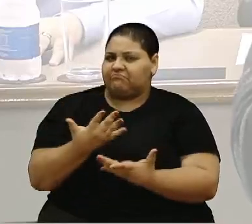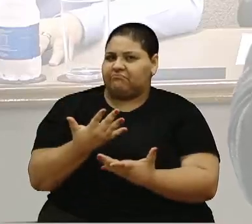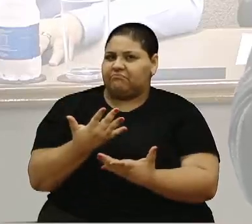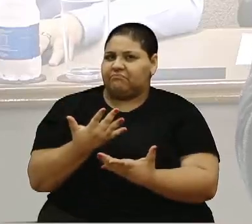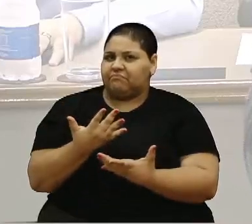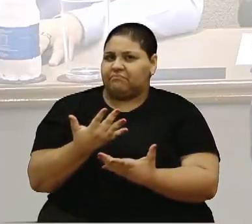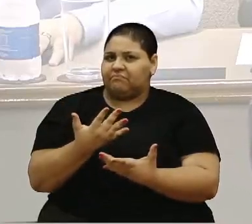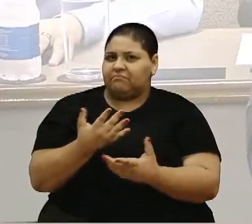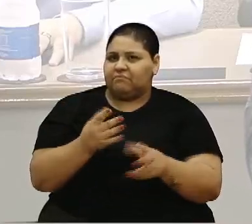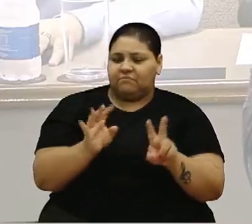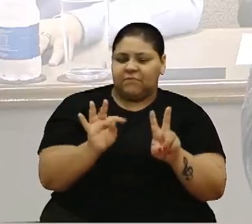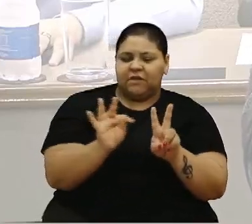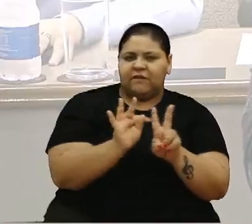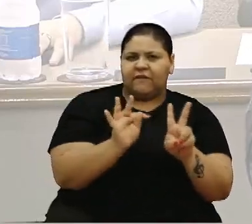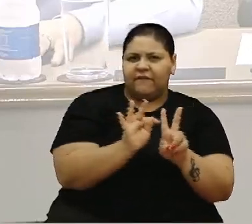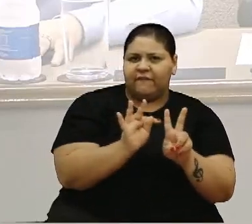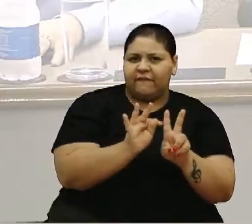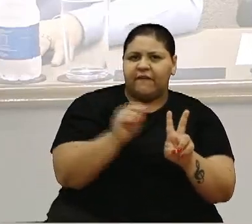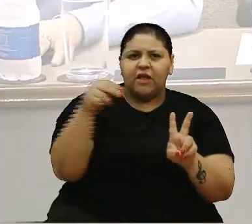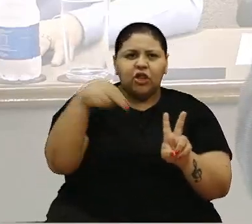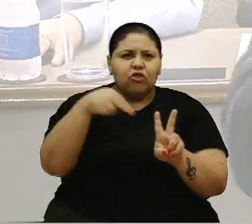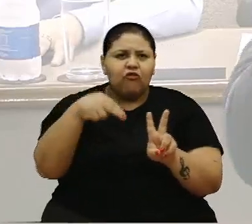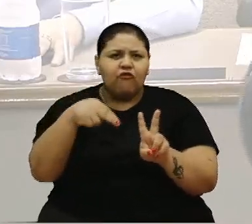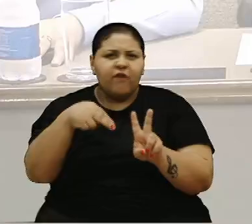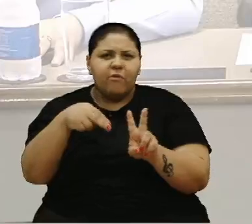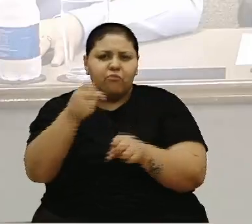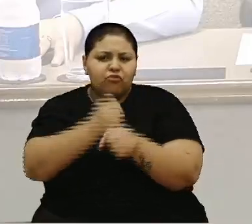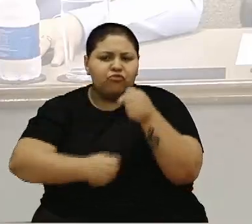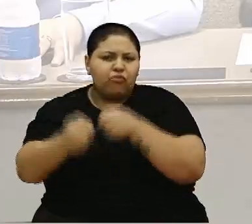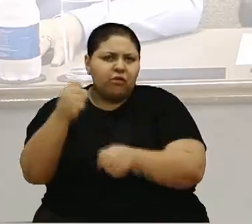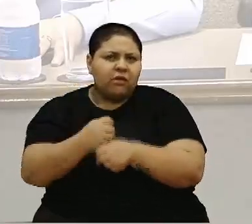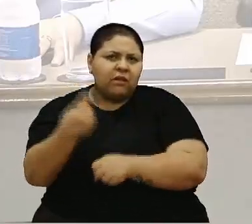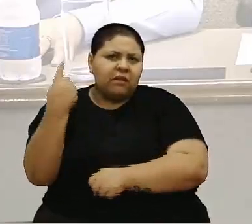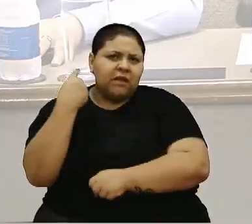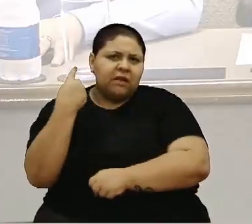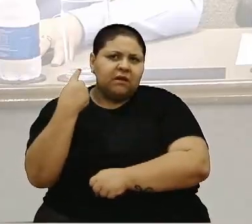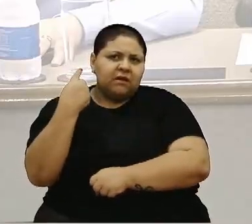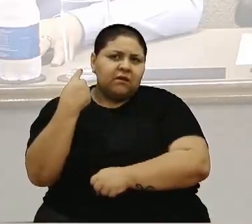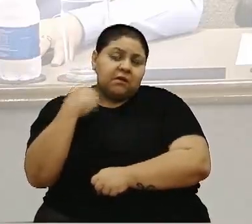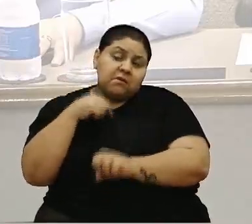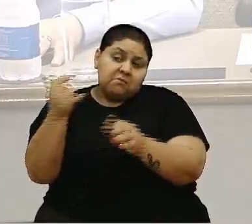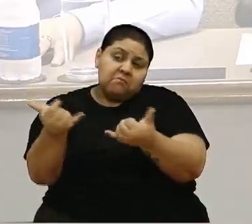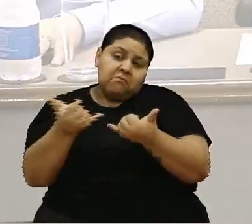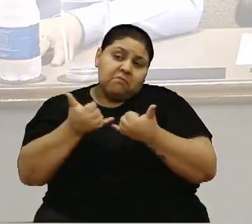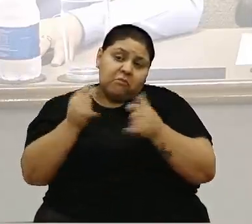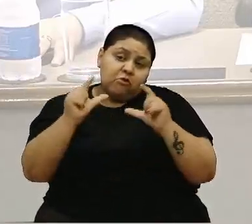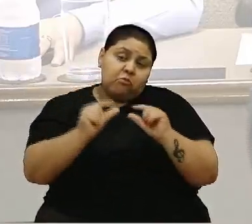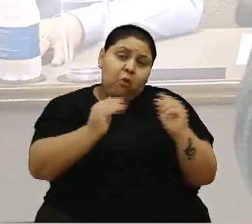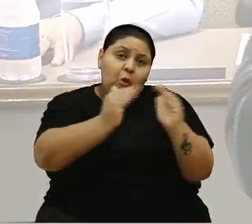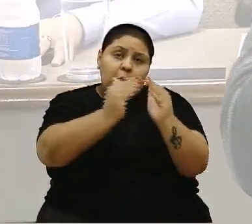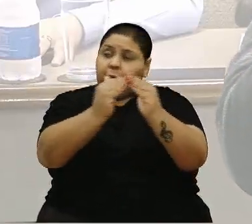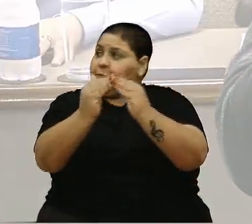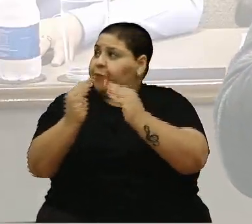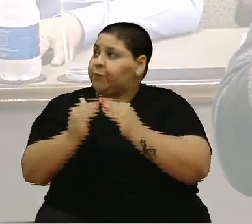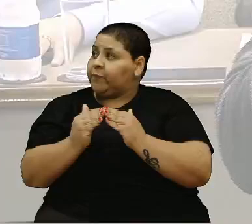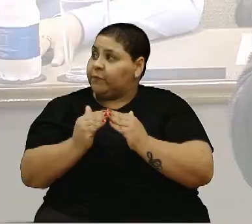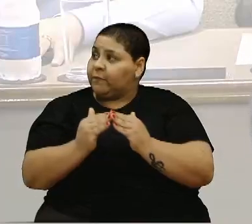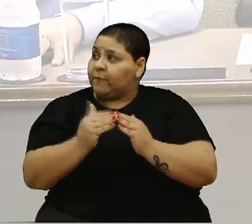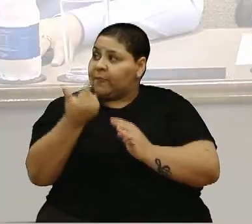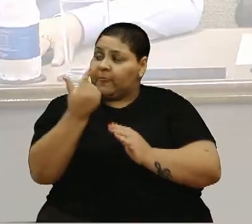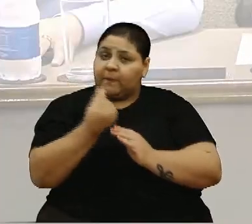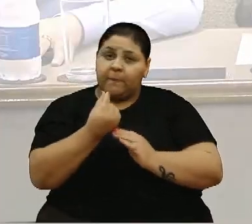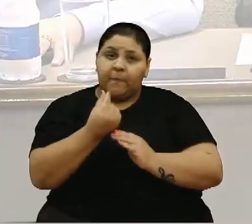no Vale do Taquari já em novembro do ano passado, e pelas informações que eu tenho, poucas habitações, pouco dinheiro veio